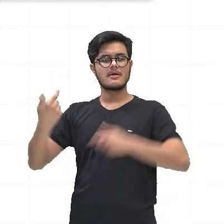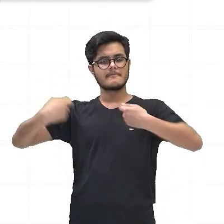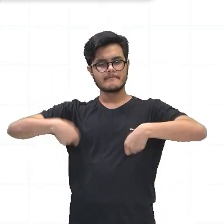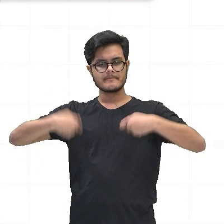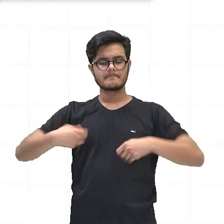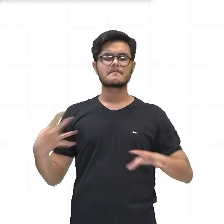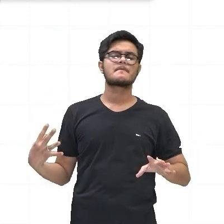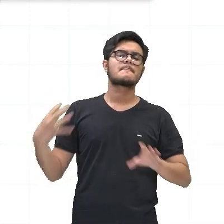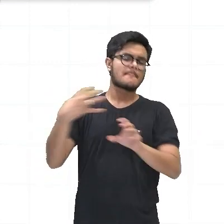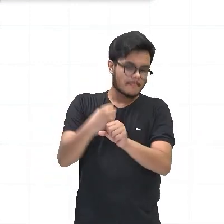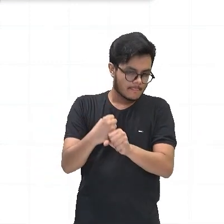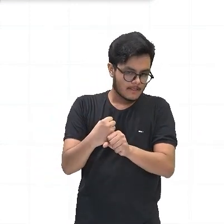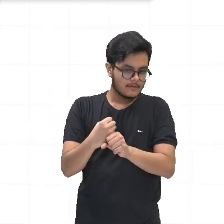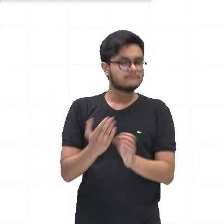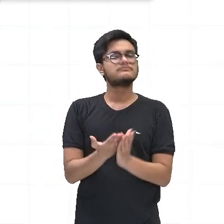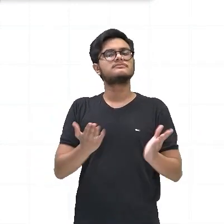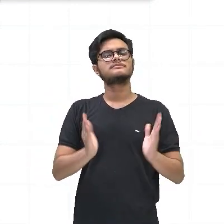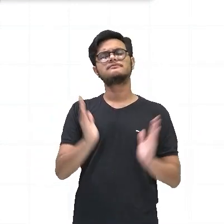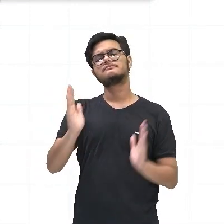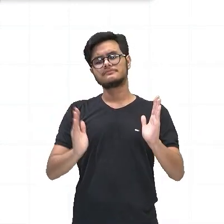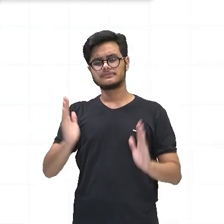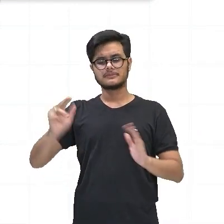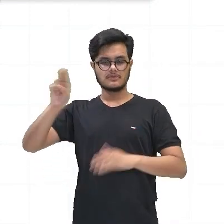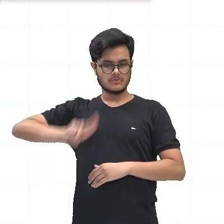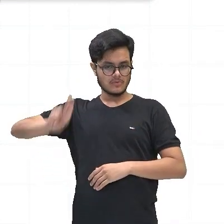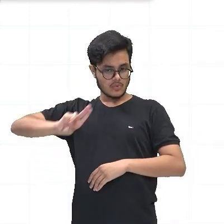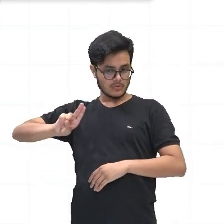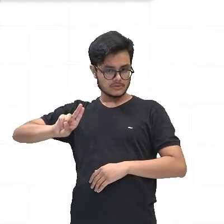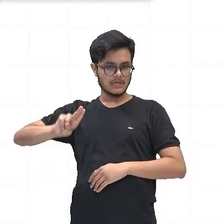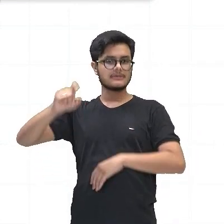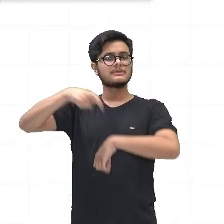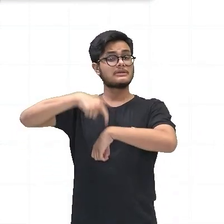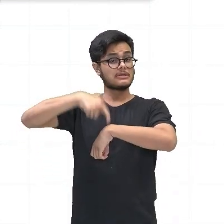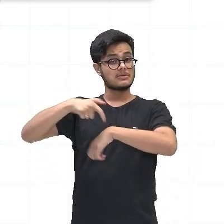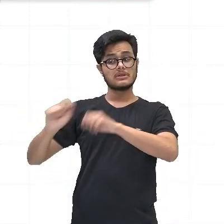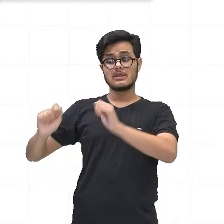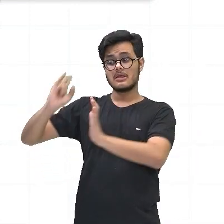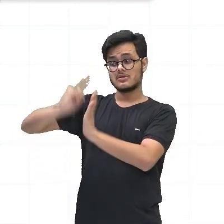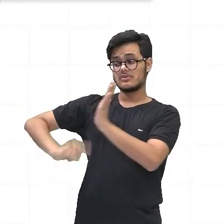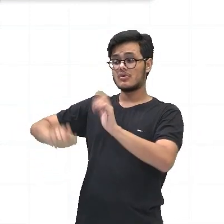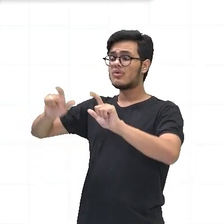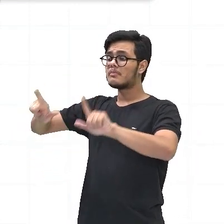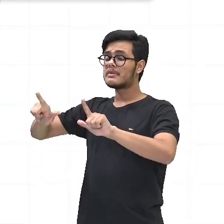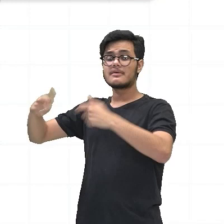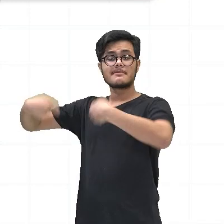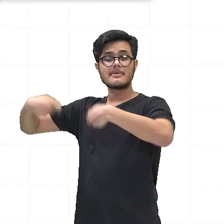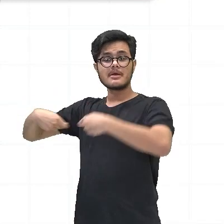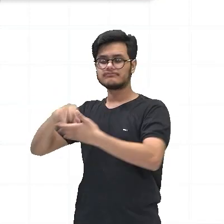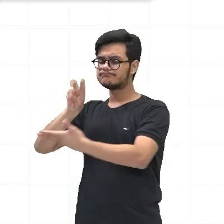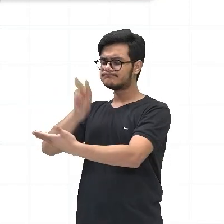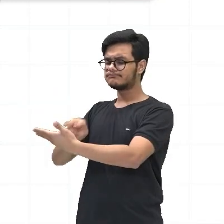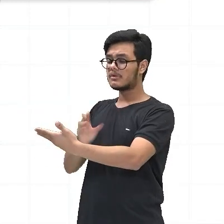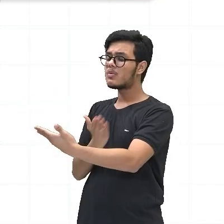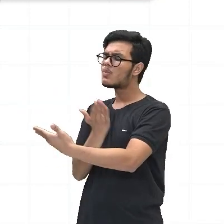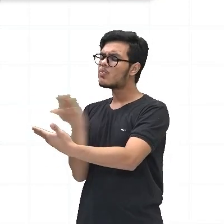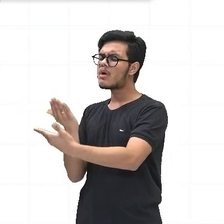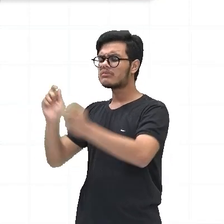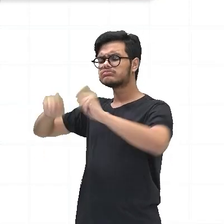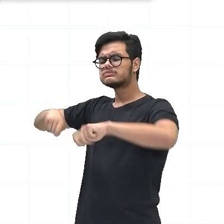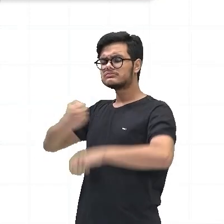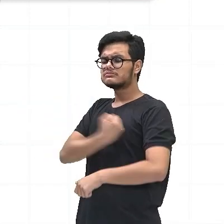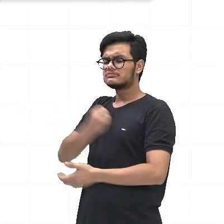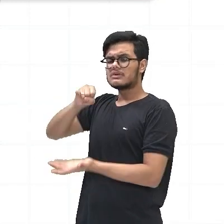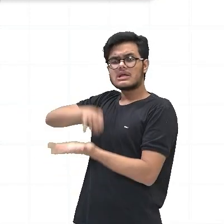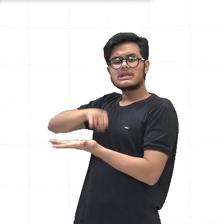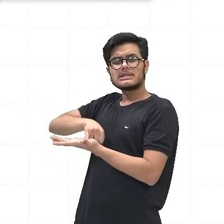verificar qual a média do preço do quilowatt em sua fatura de energia elétrica. Você observa aí na imagem, olha, que existe